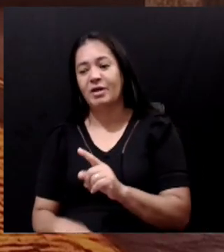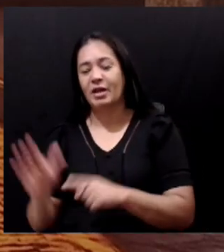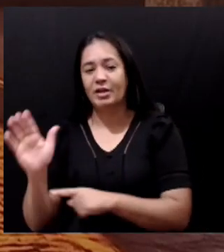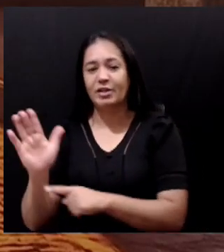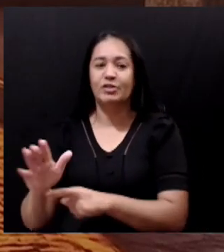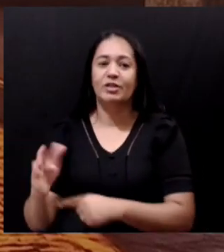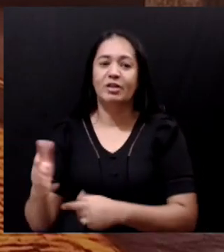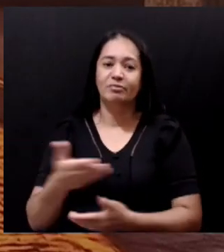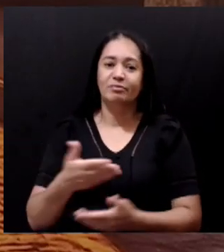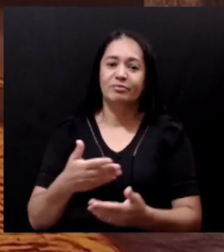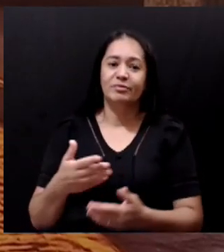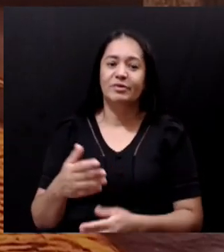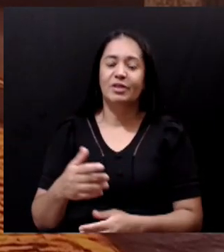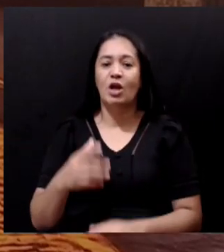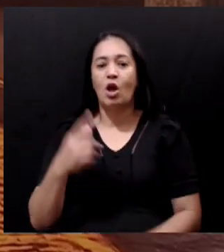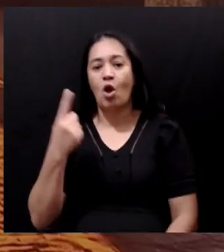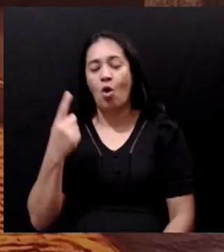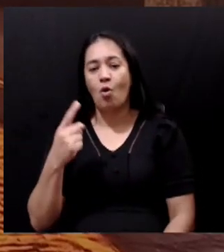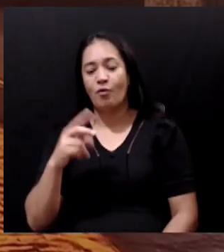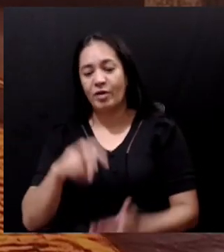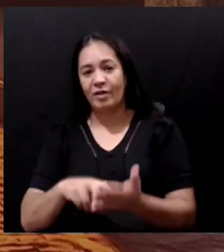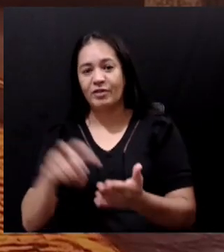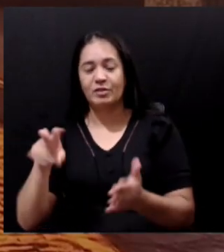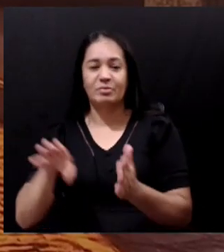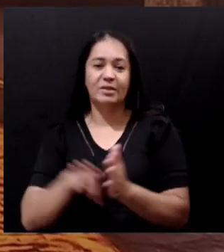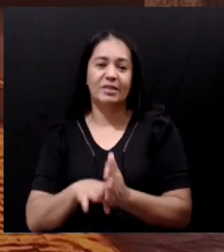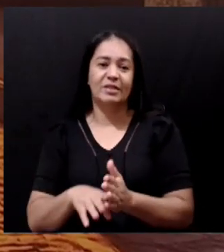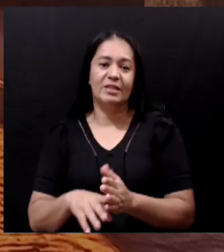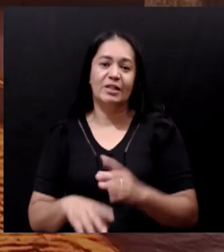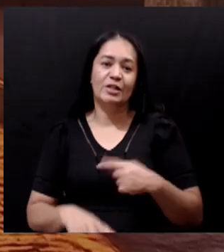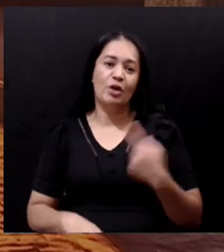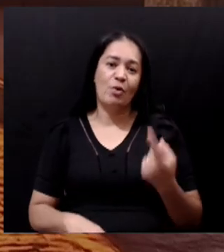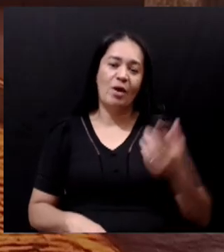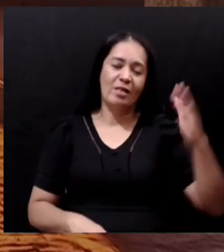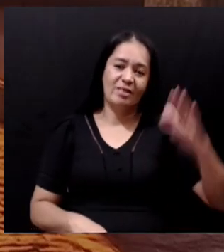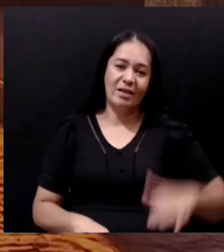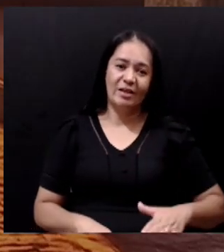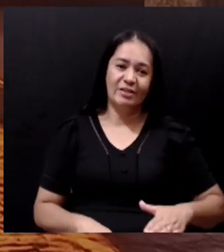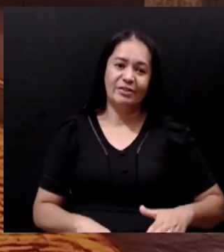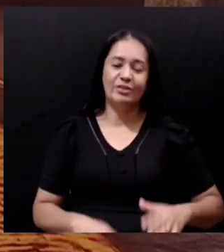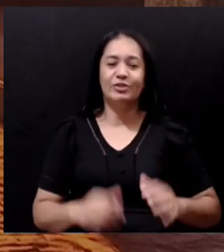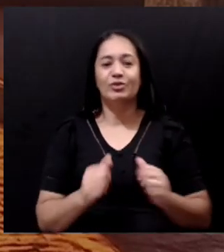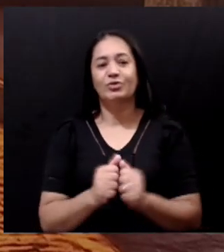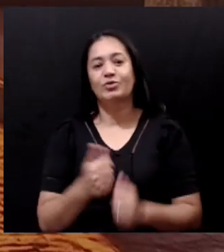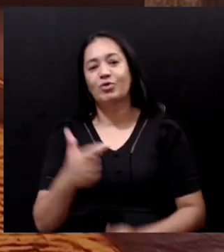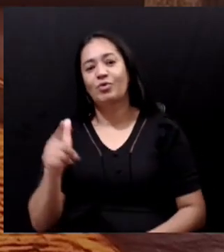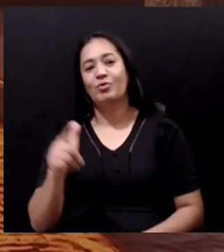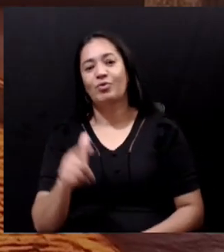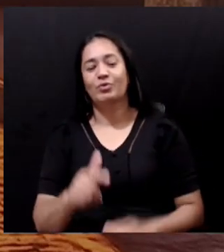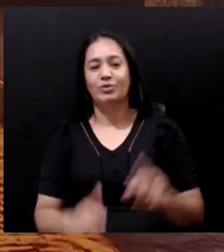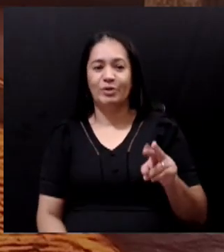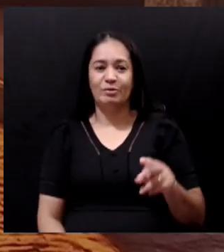de manhã até a tarde, depois à tarde eu vinha com o Júnior à noite, né?